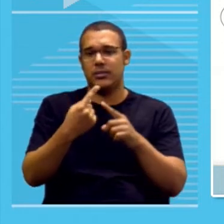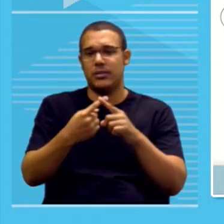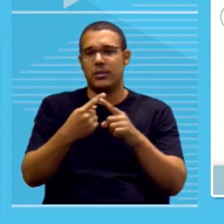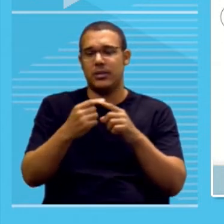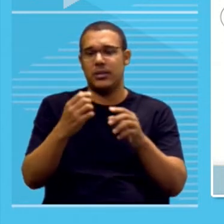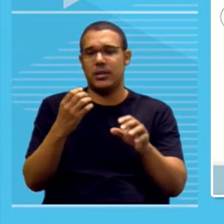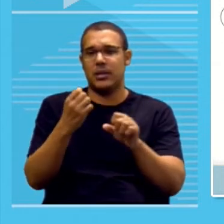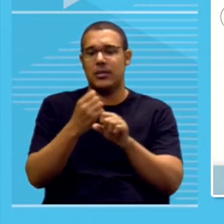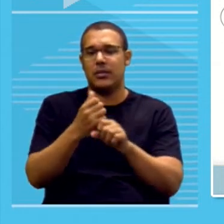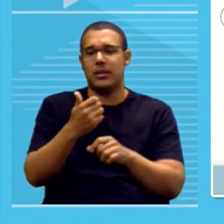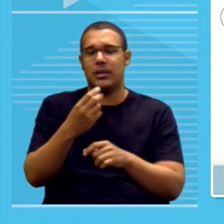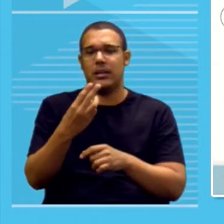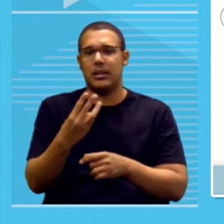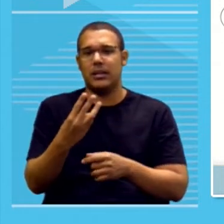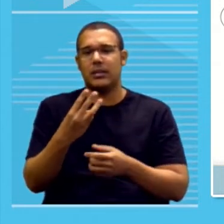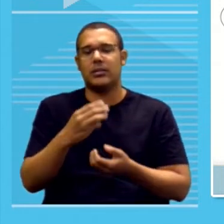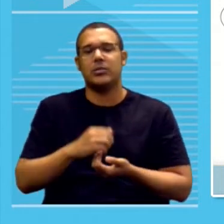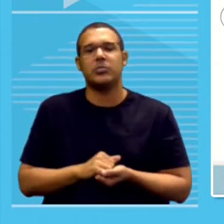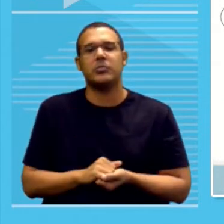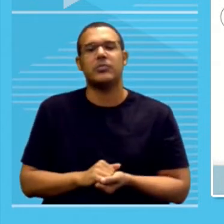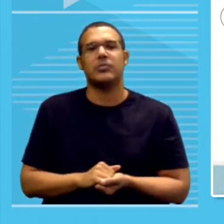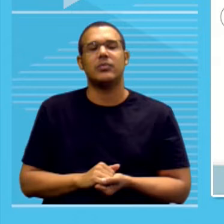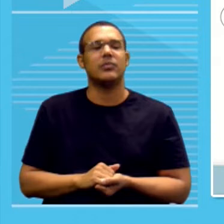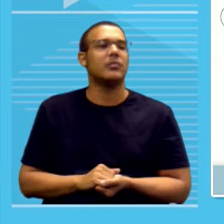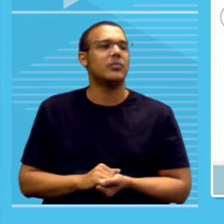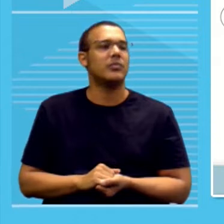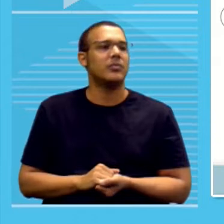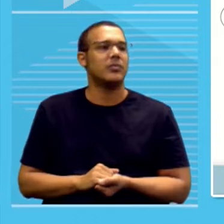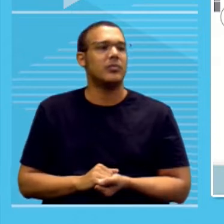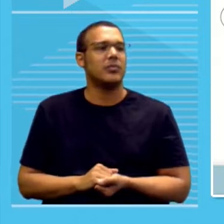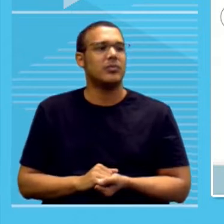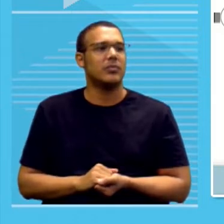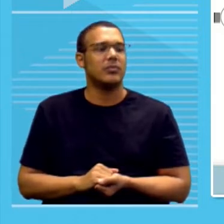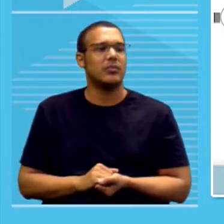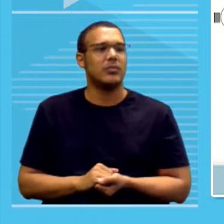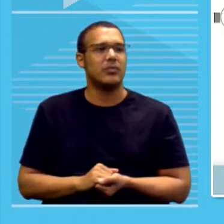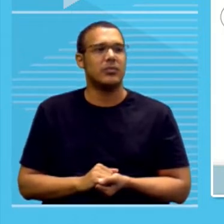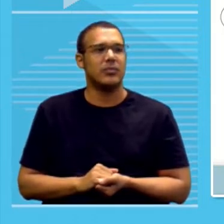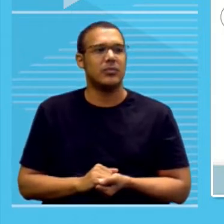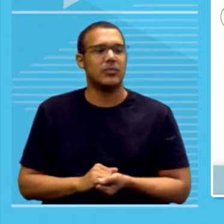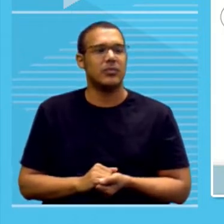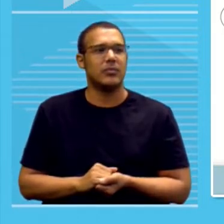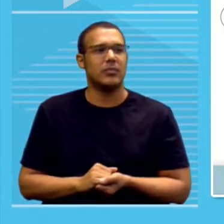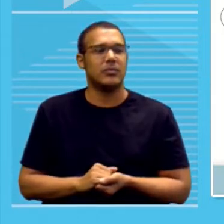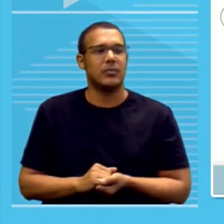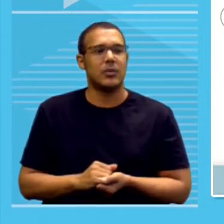da 13 Professor olha só os números seria um